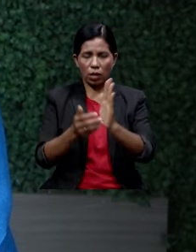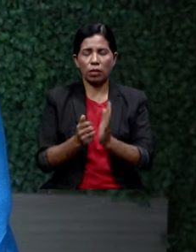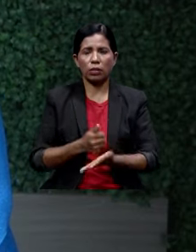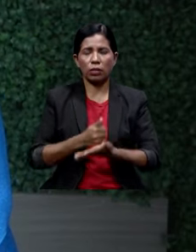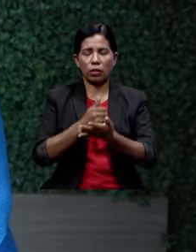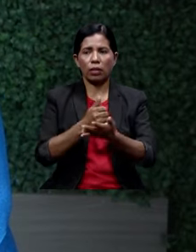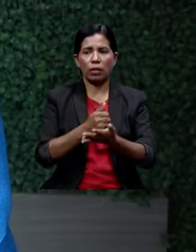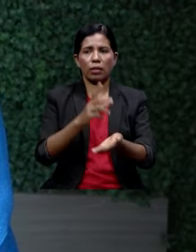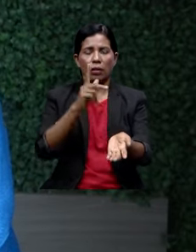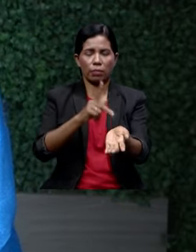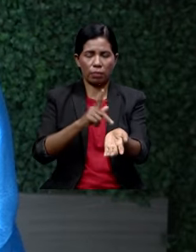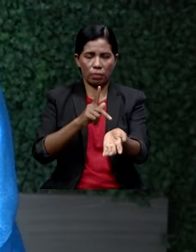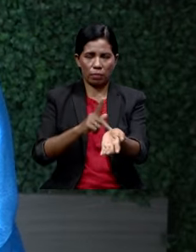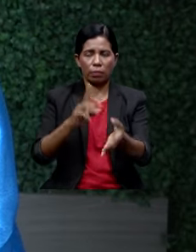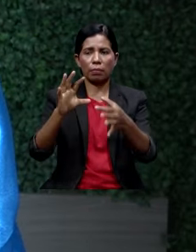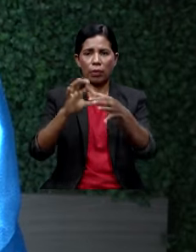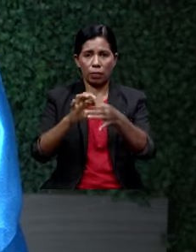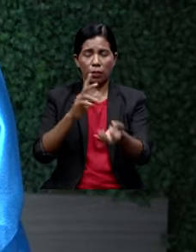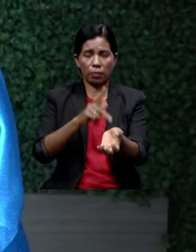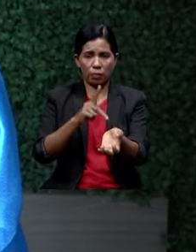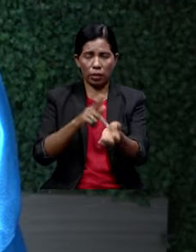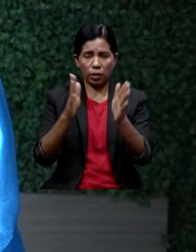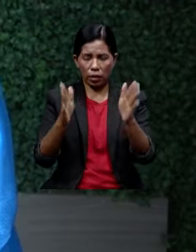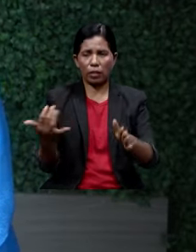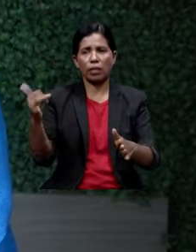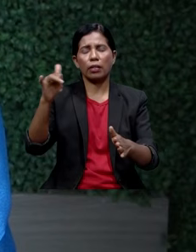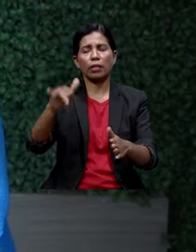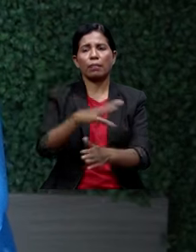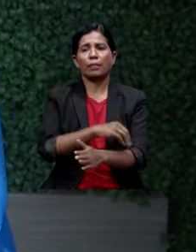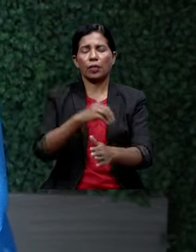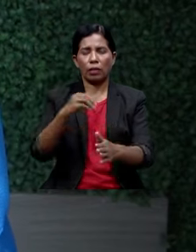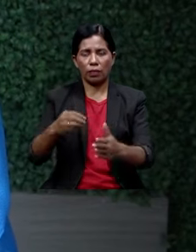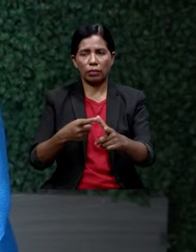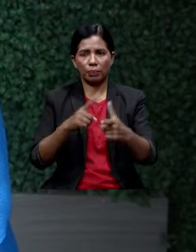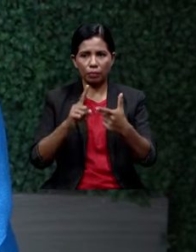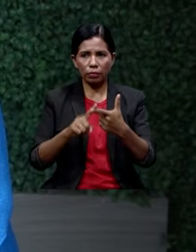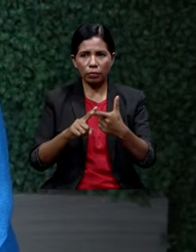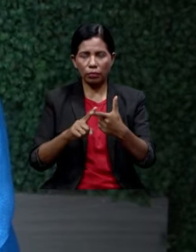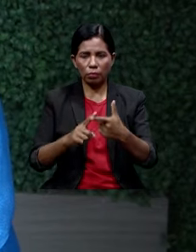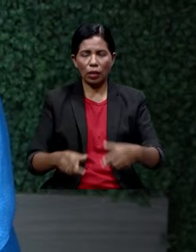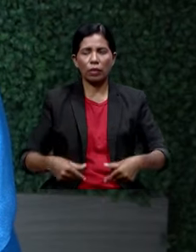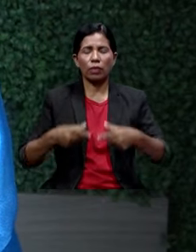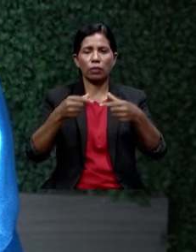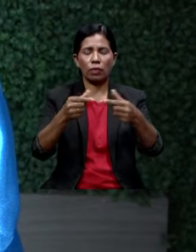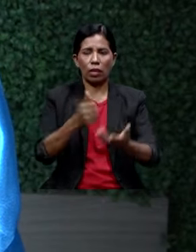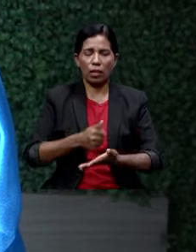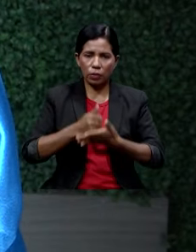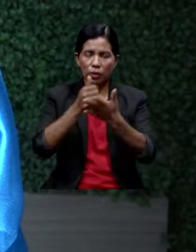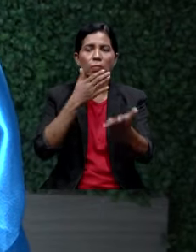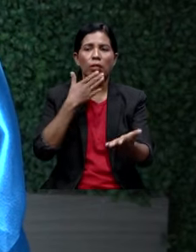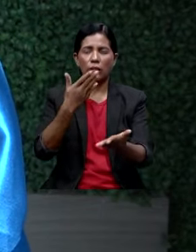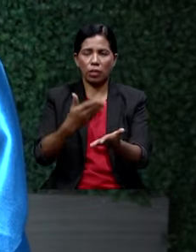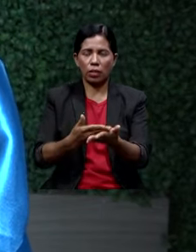minha membro parteira sira, nomos a minha profissional saúde sirahoto, ato nebele fo atendimento nebedia, que li